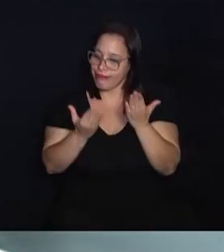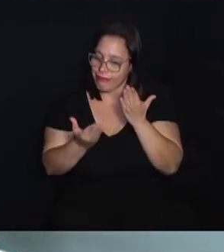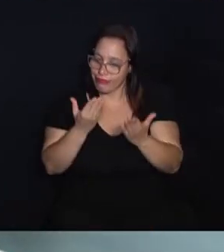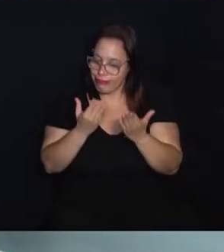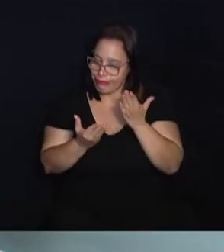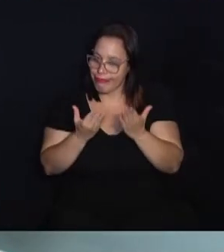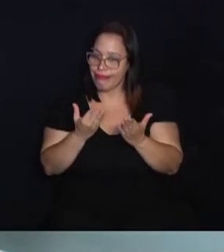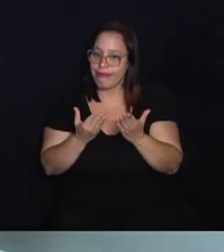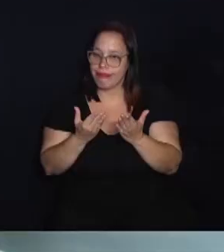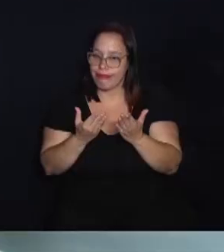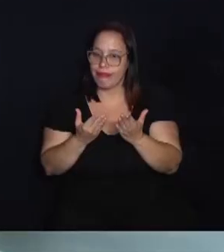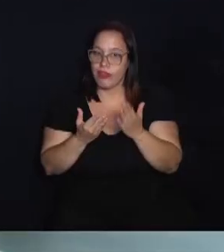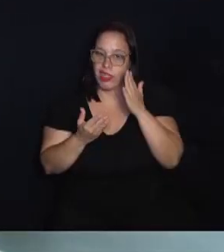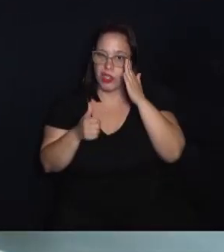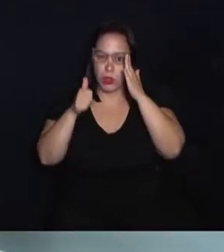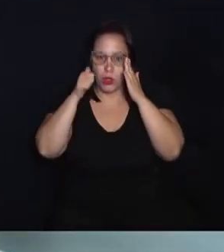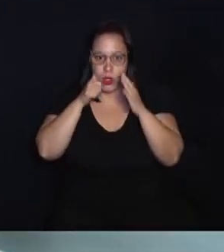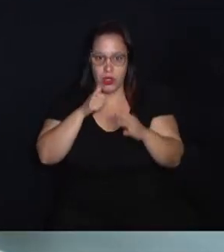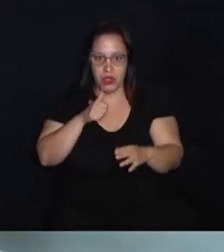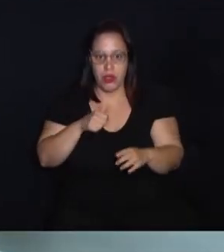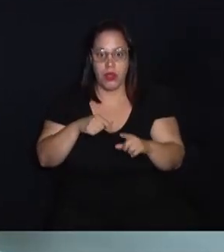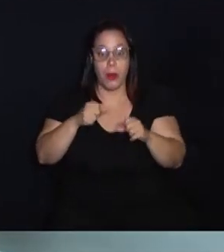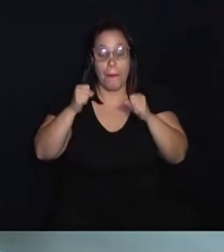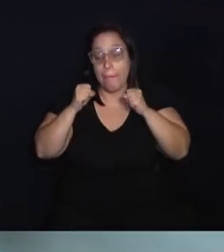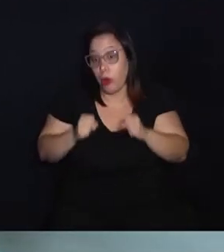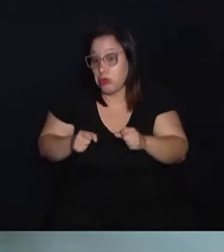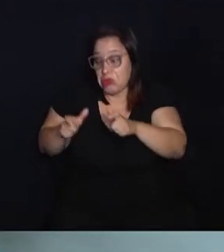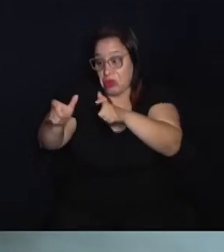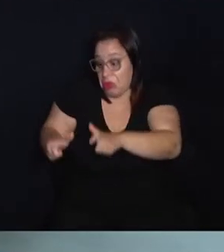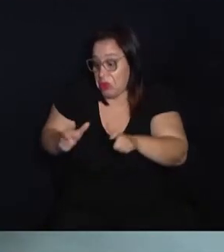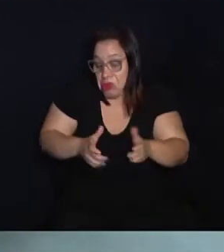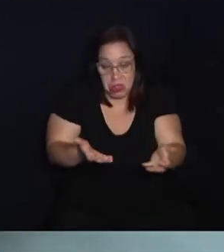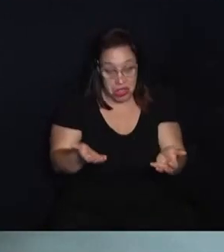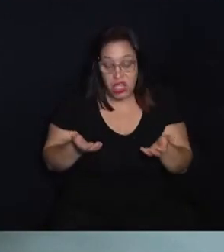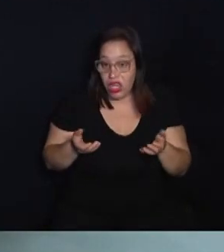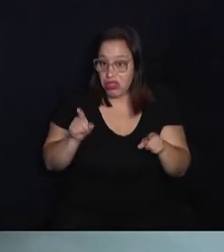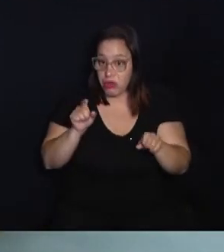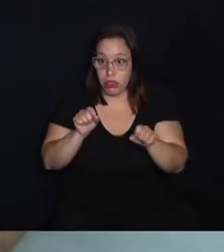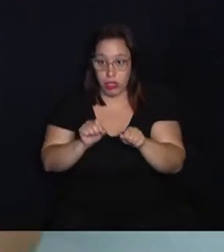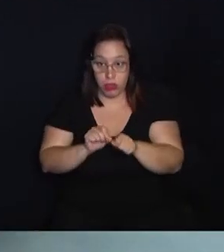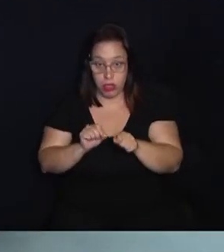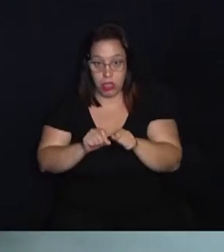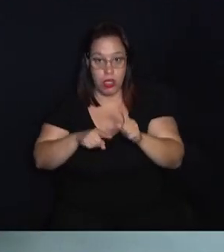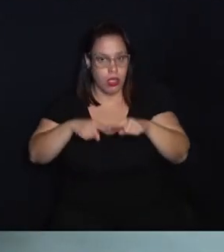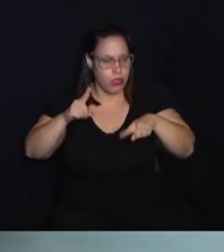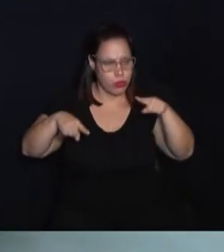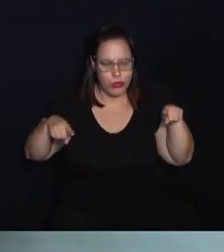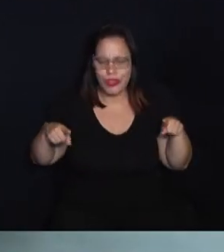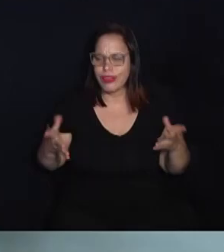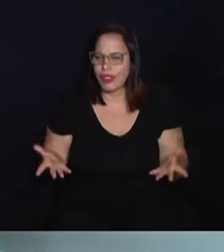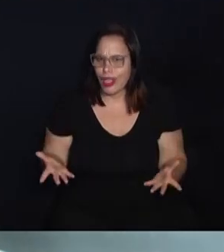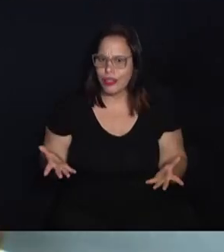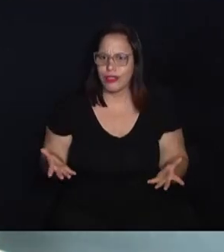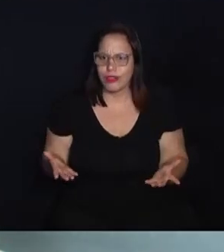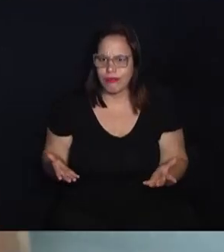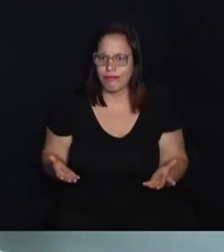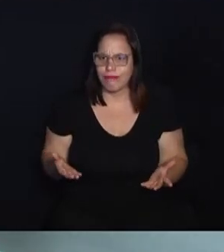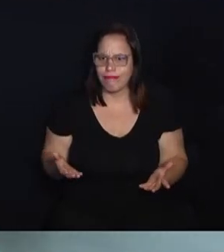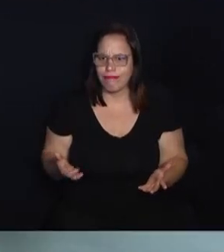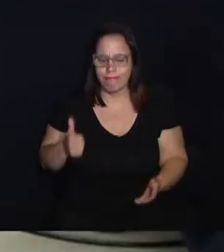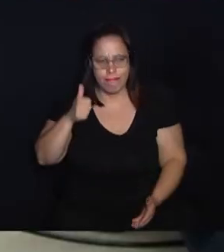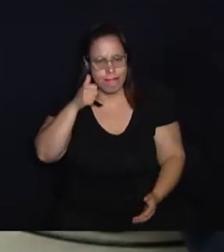feminismo, a ideia radical de que as mulheres são gente, que elas podem estar onde está, as mulheres na sua diversidade, isso é uma